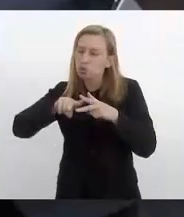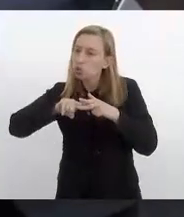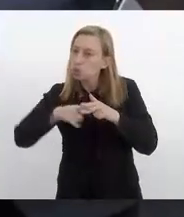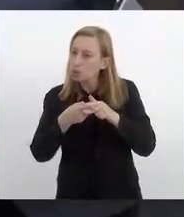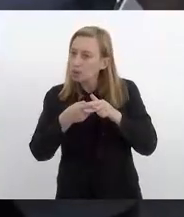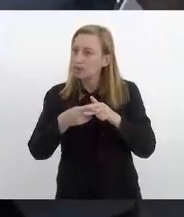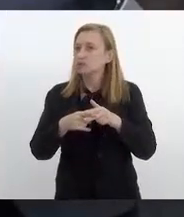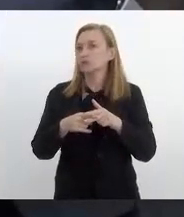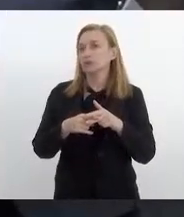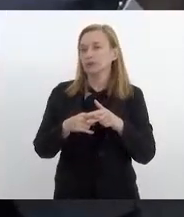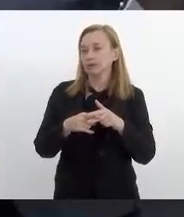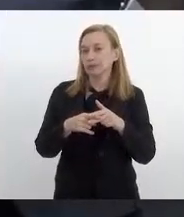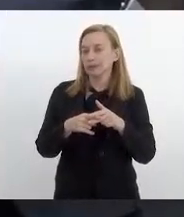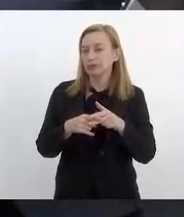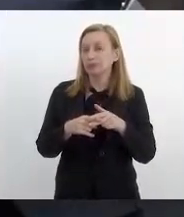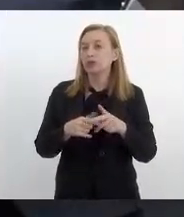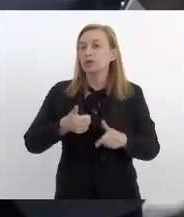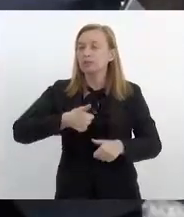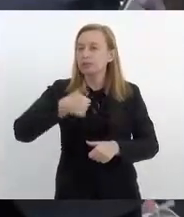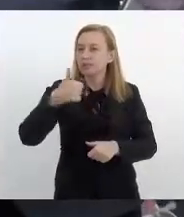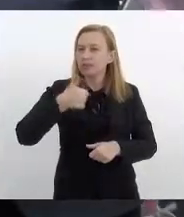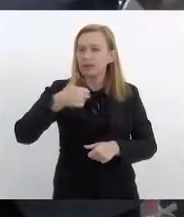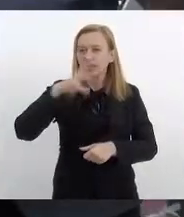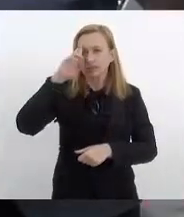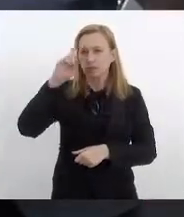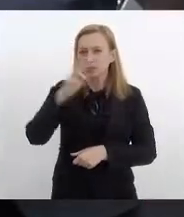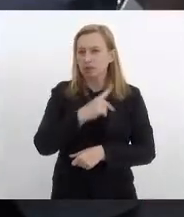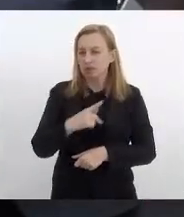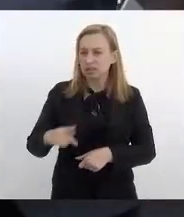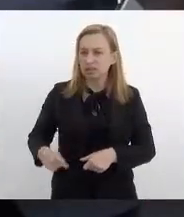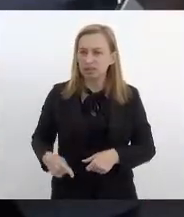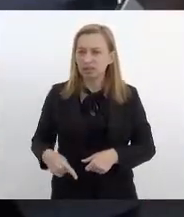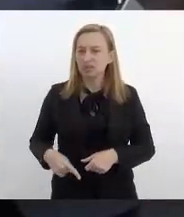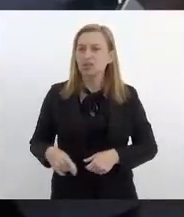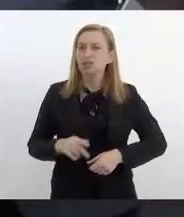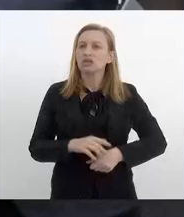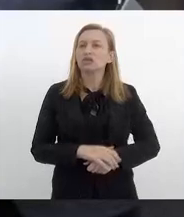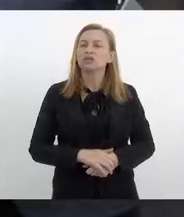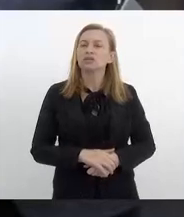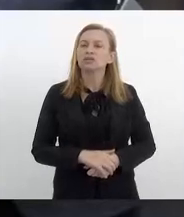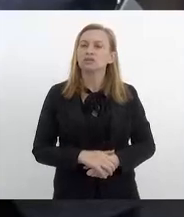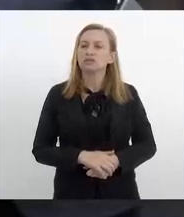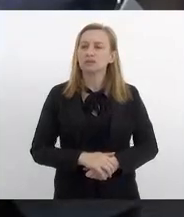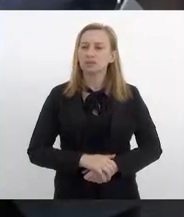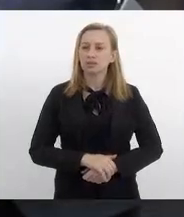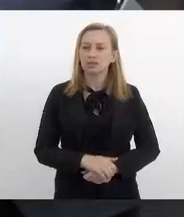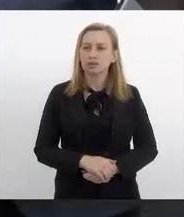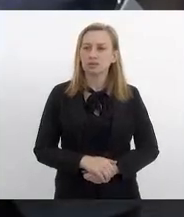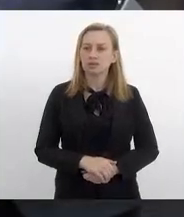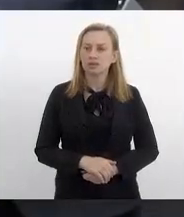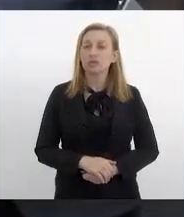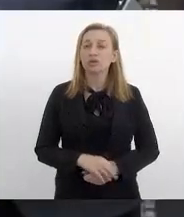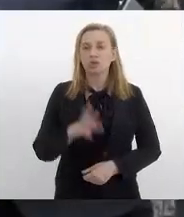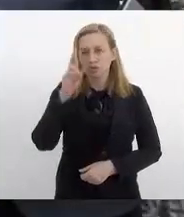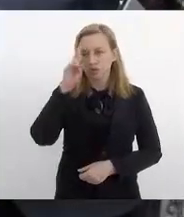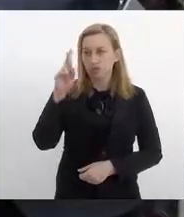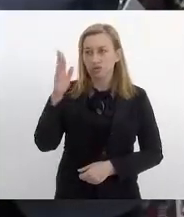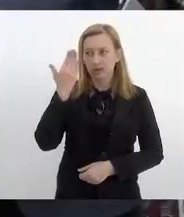correções. Uma, senhor presidente, diz respeito, o senhor vai